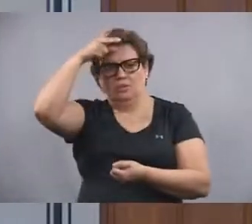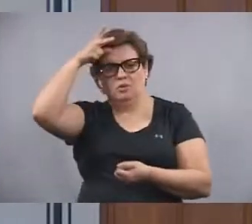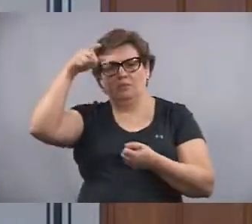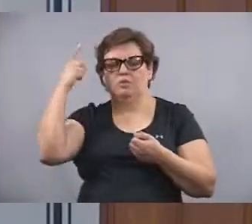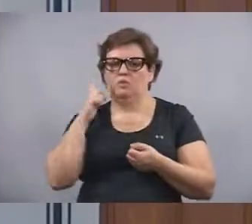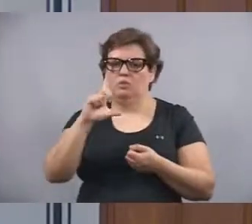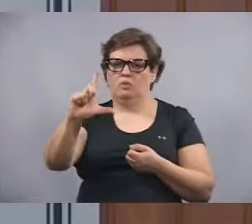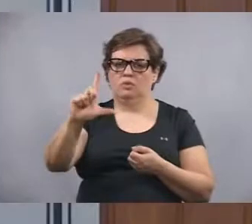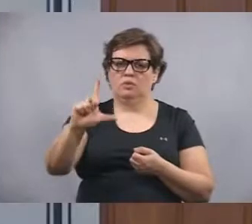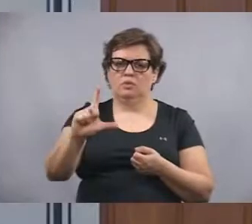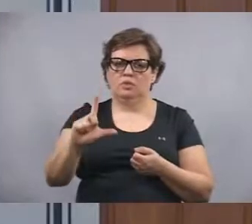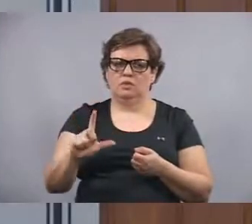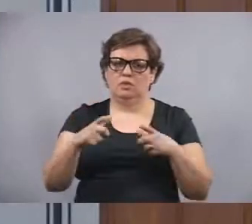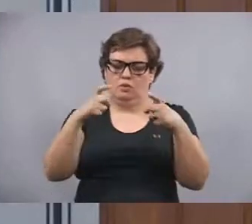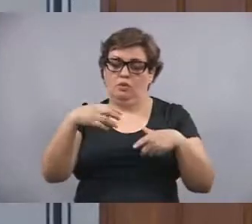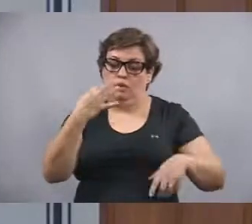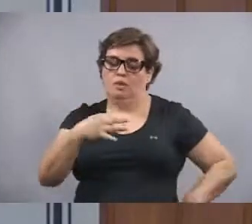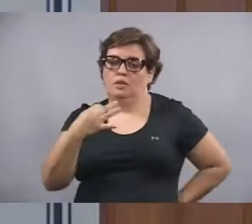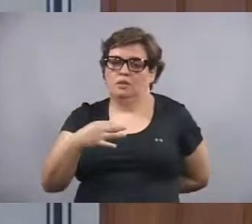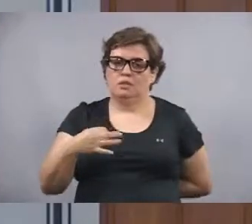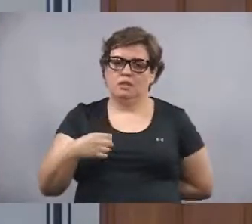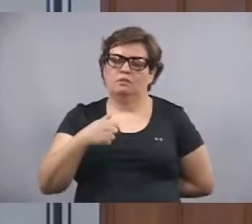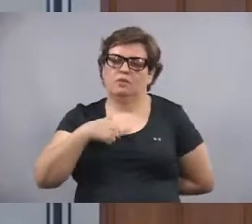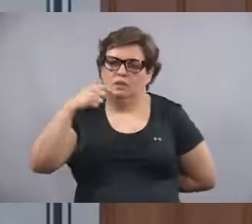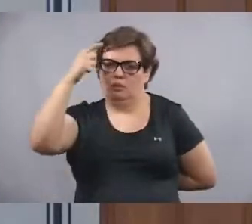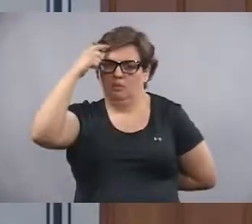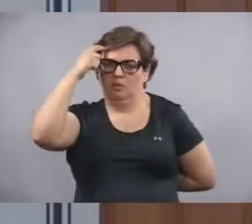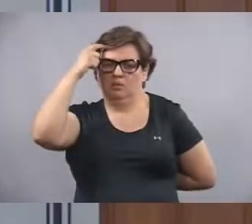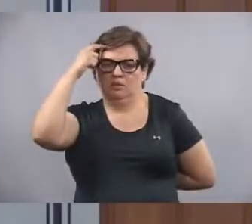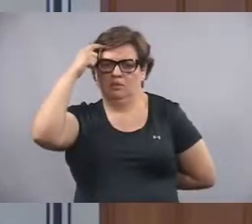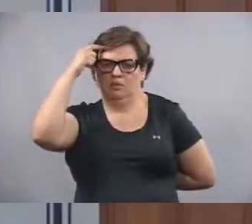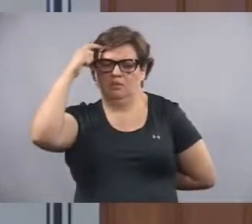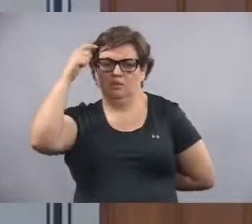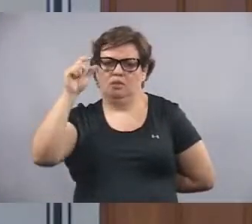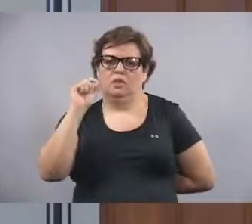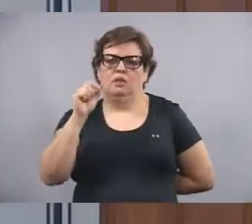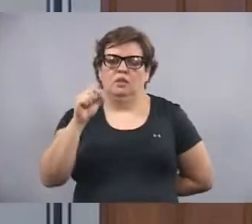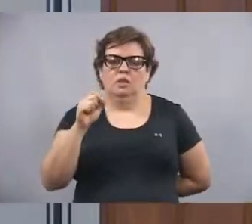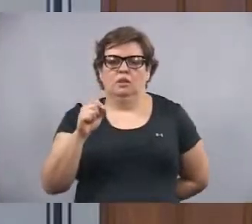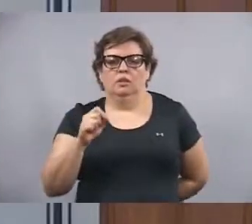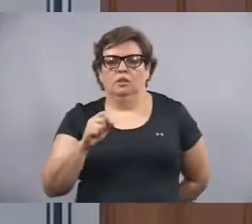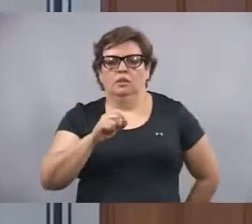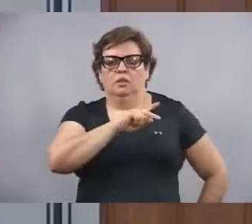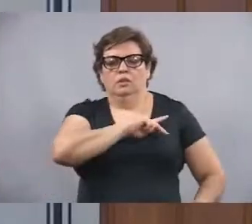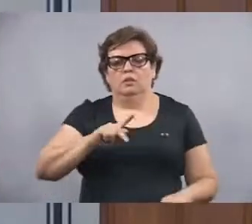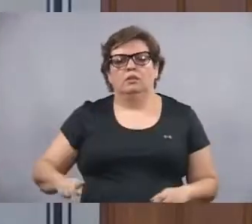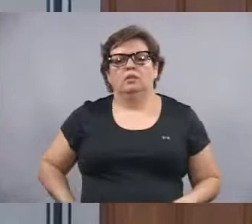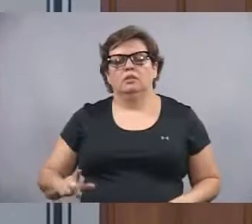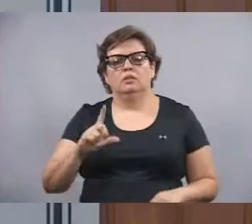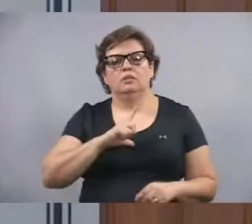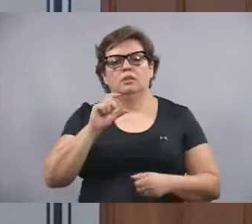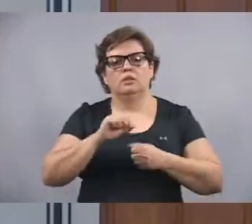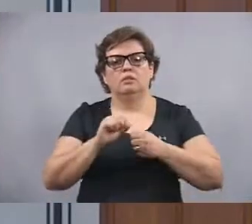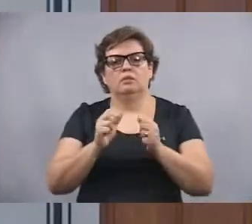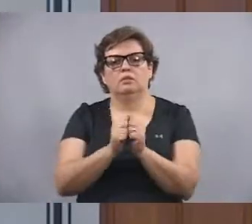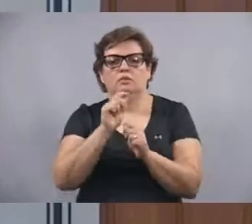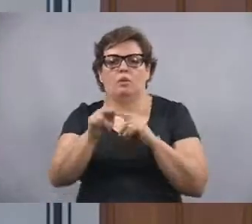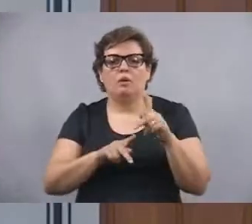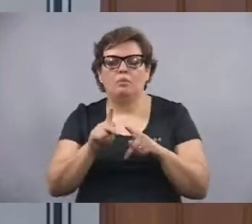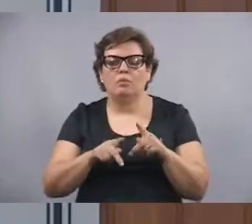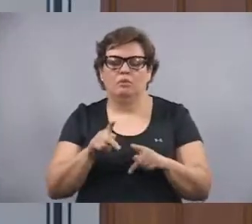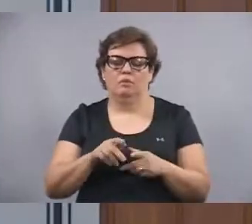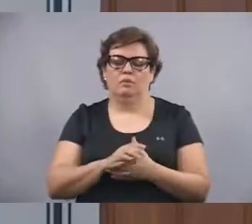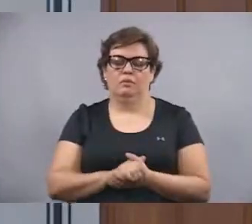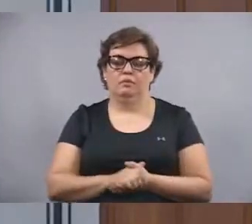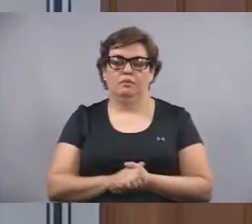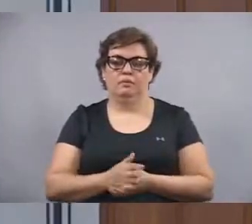imagino, com isso que o governo federal tem feito com a população, o que estão passando. Eu não tenho dúvida disso. não tenho dúvida. E